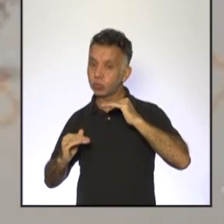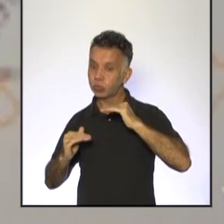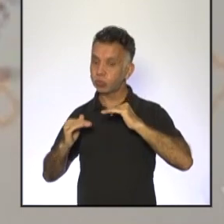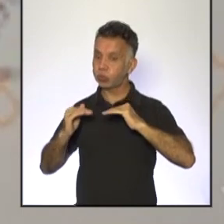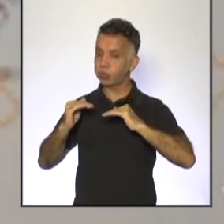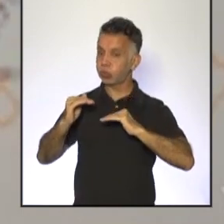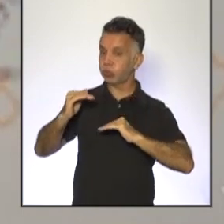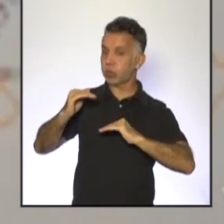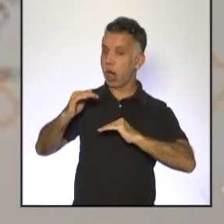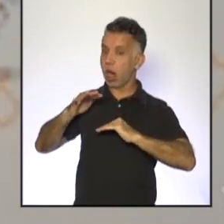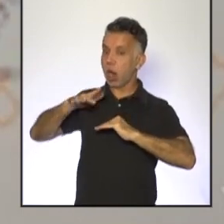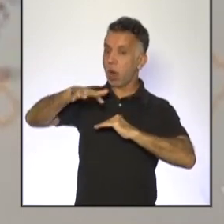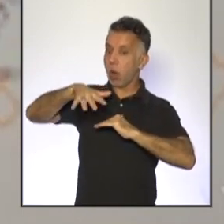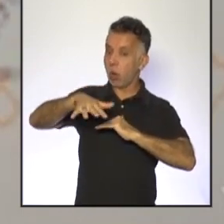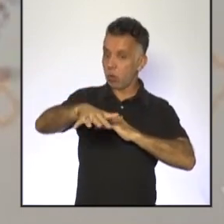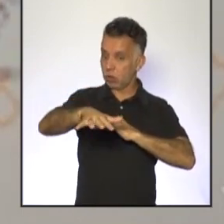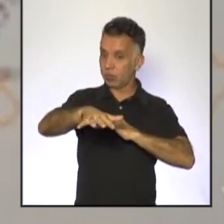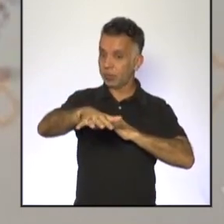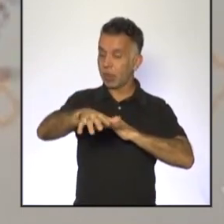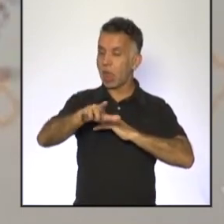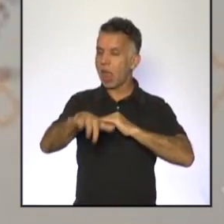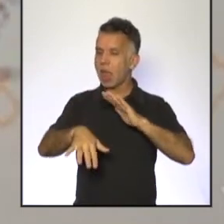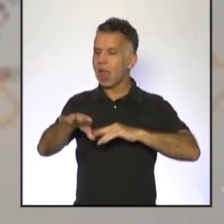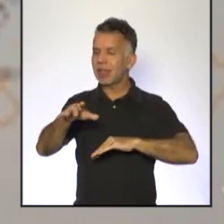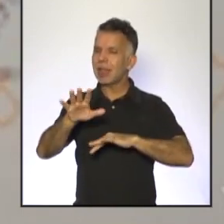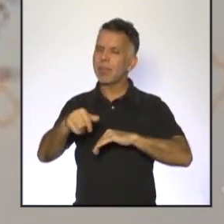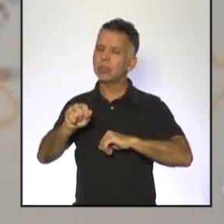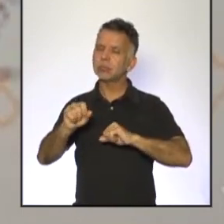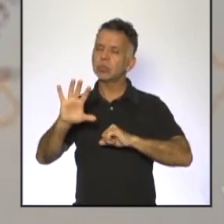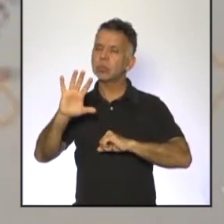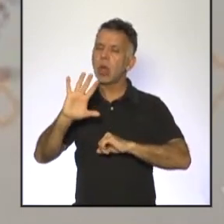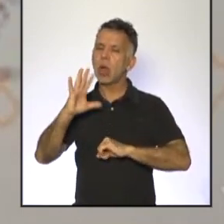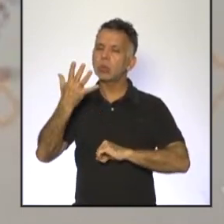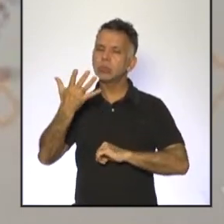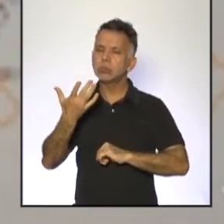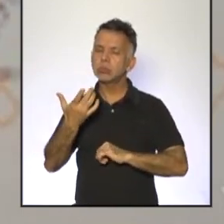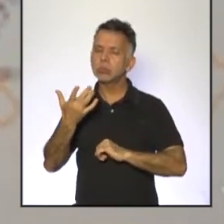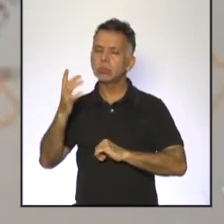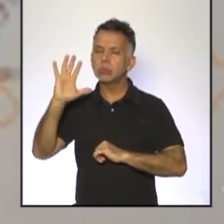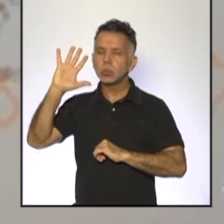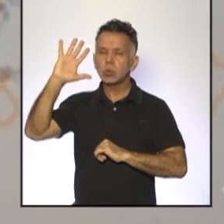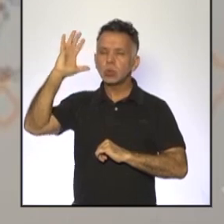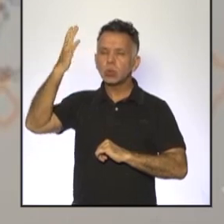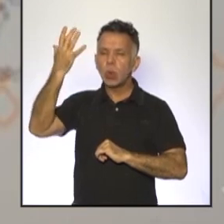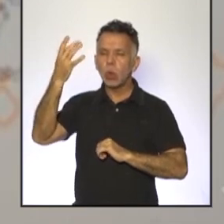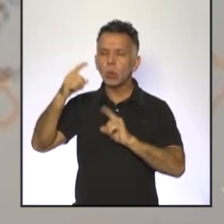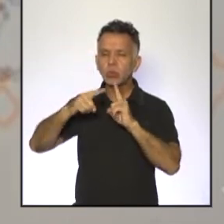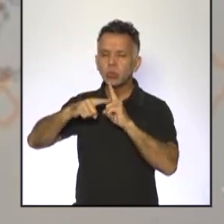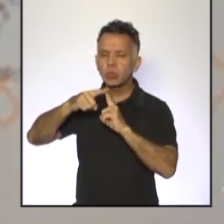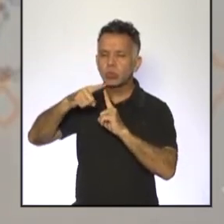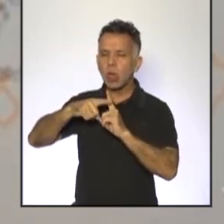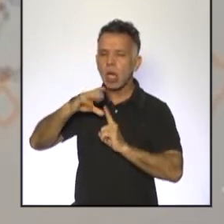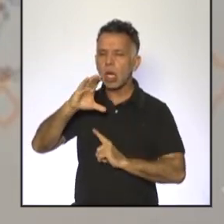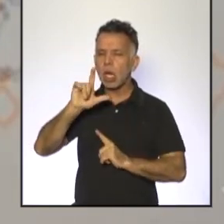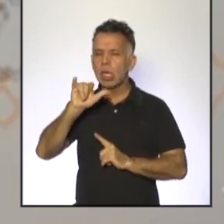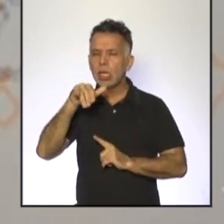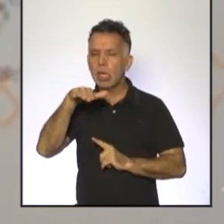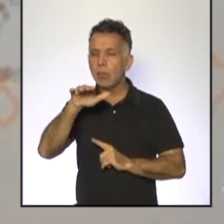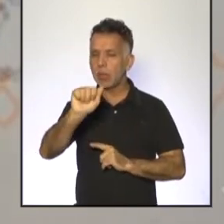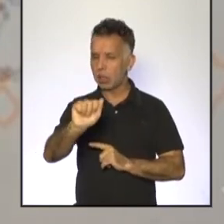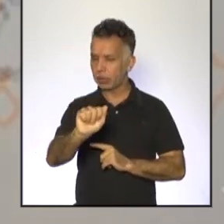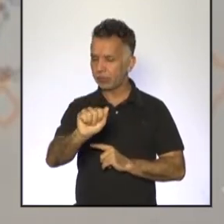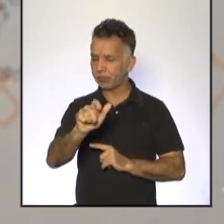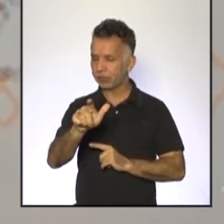mar. Isso associado principalmente a fatores climáticos. Pensando, muito importante para encerrar, pensando